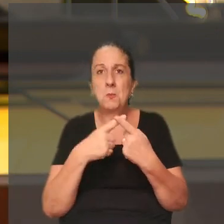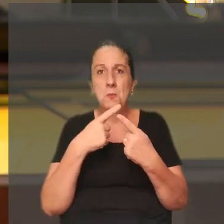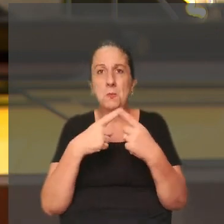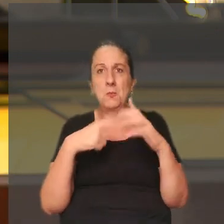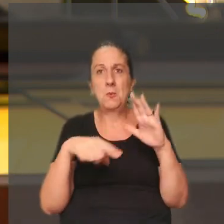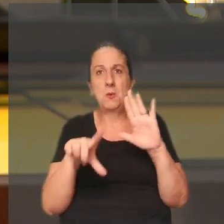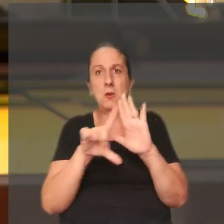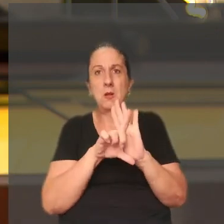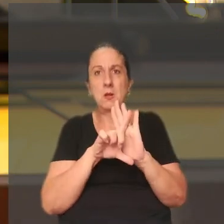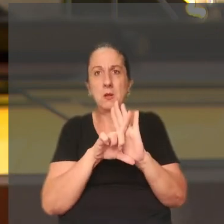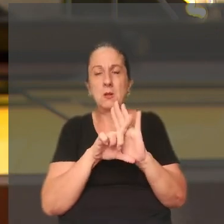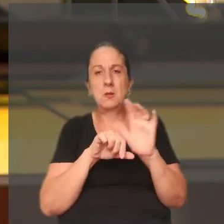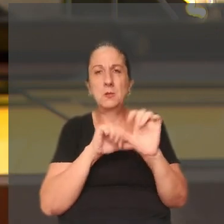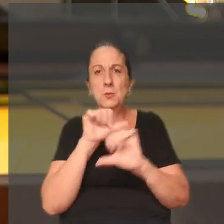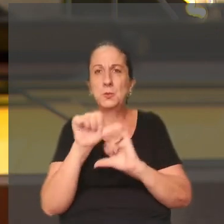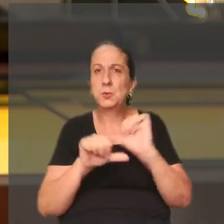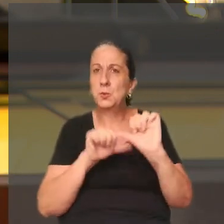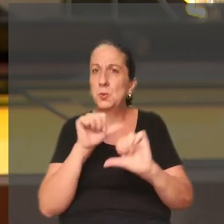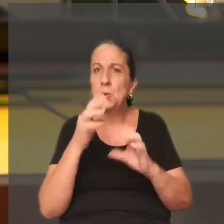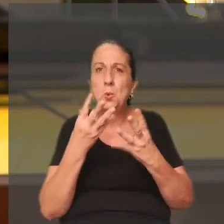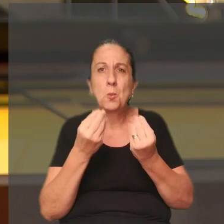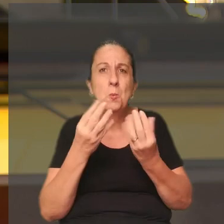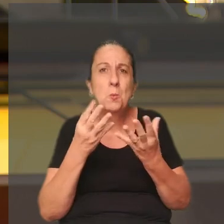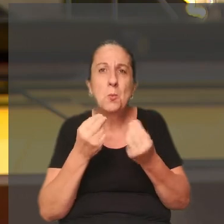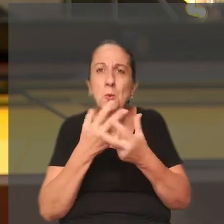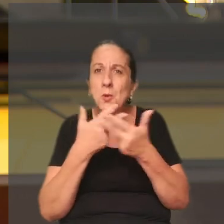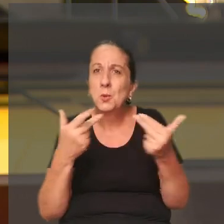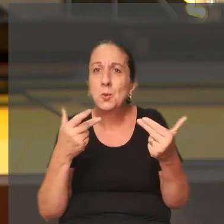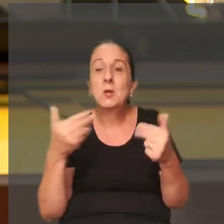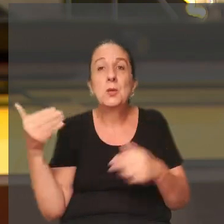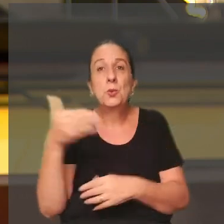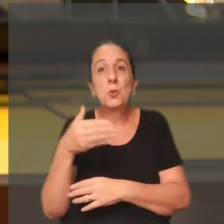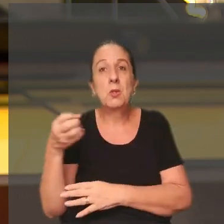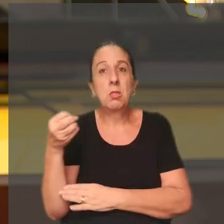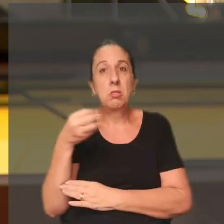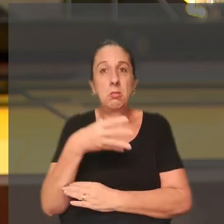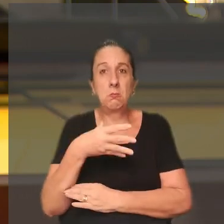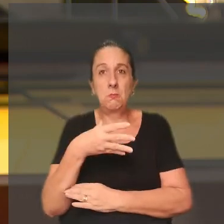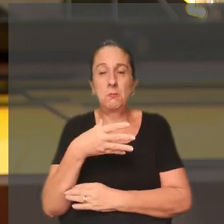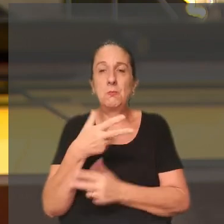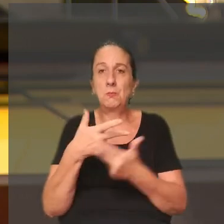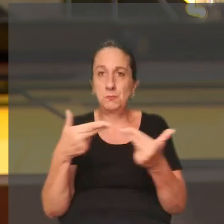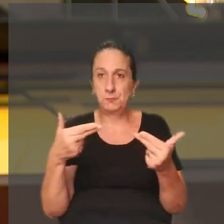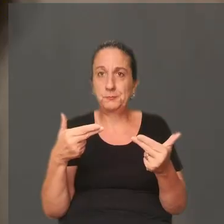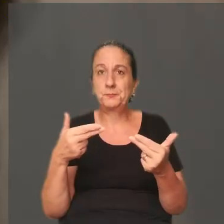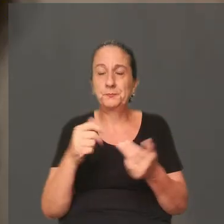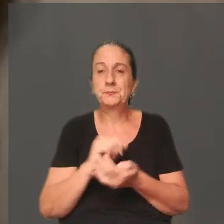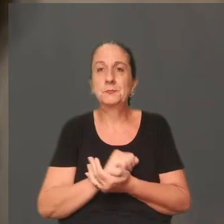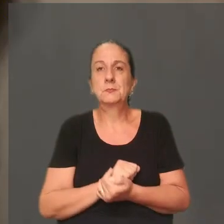reforma trabalhista, porque a lei alterou muitos dispositivos e trouxe novidades.